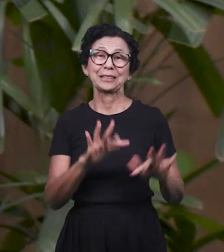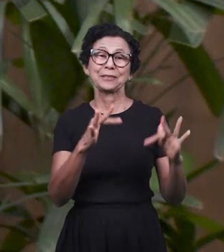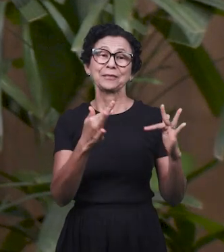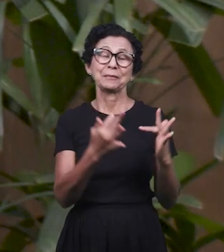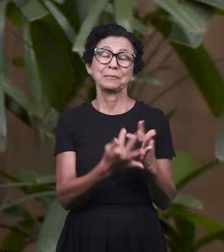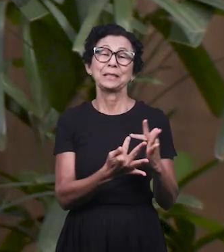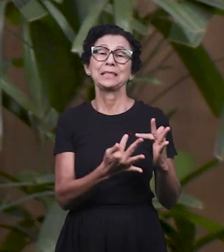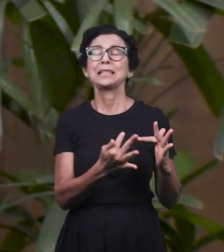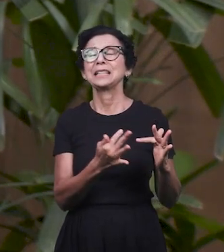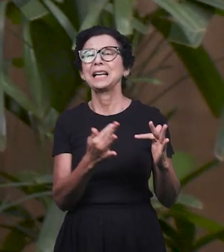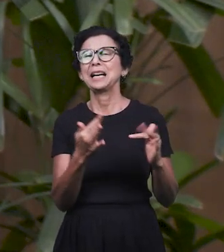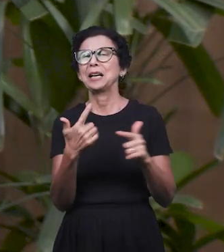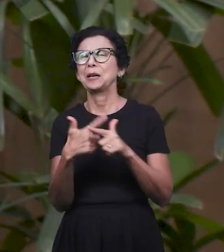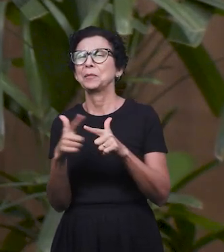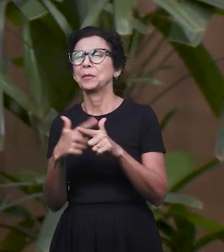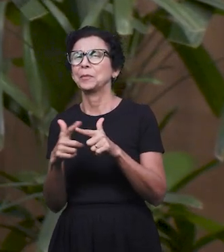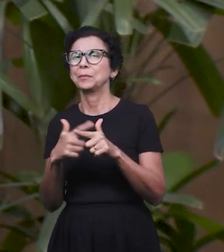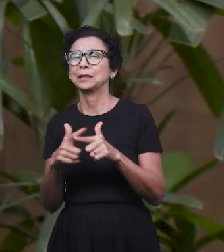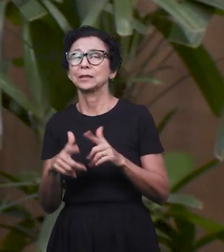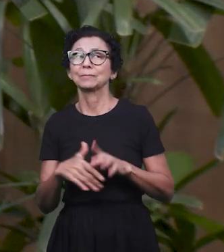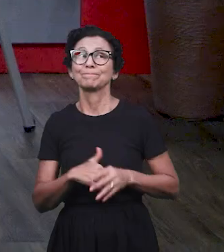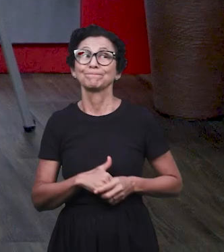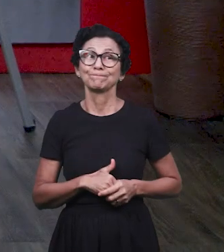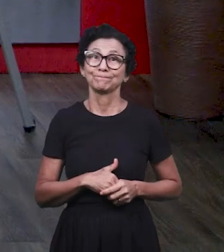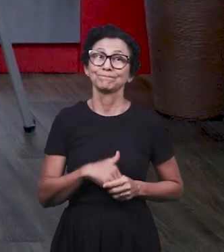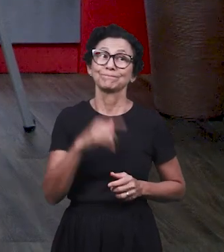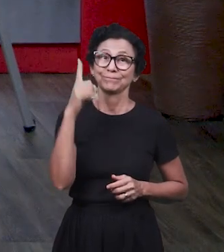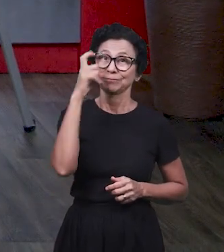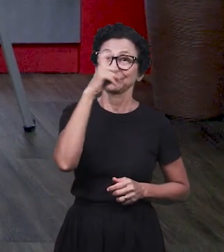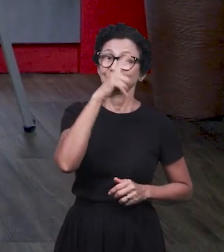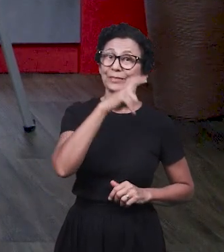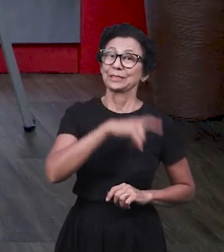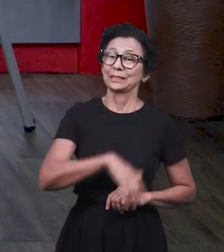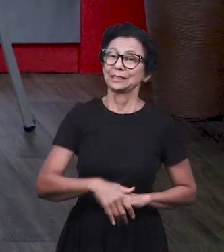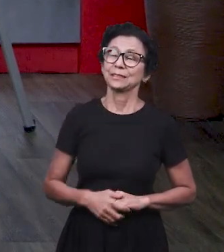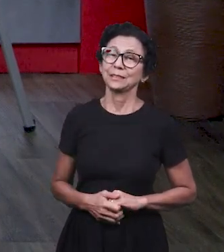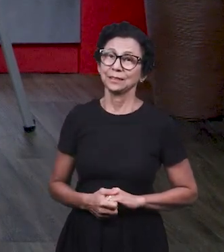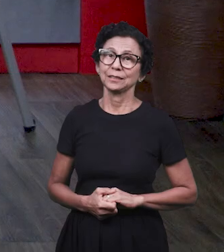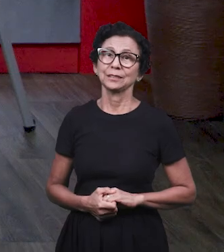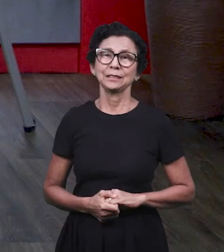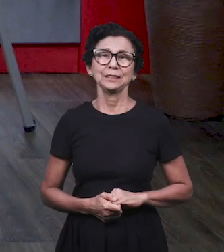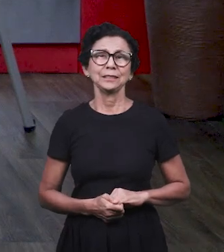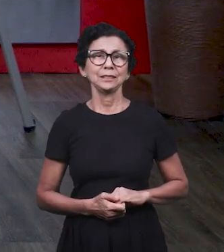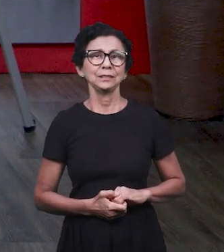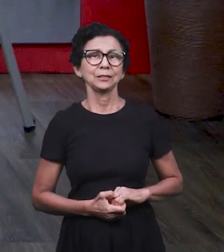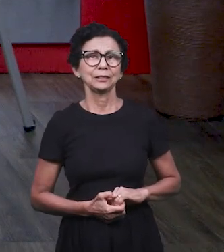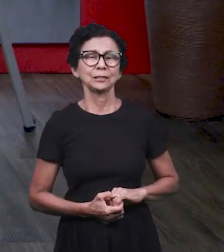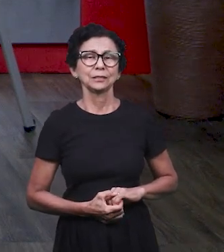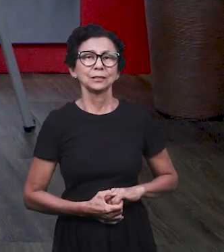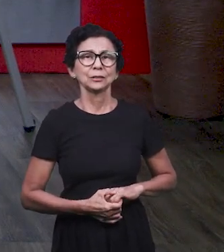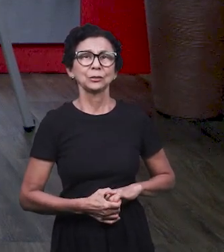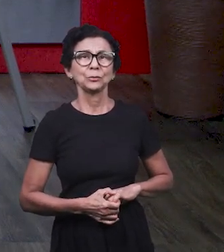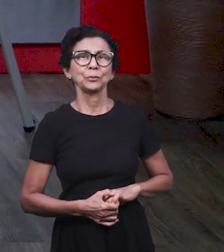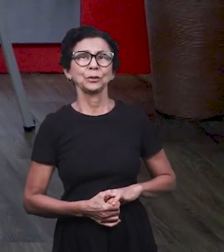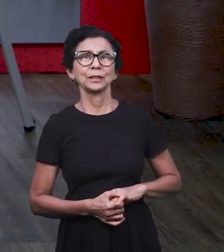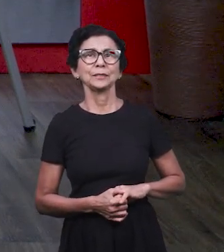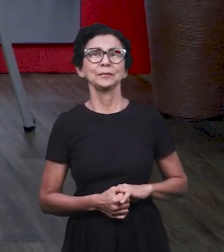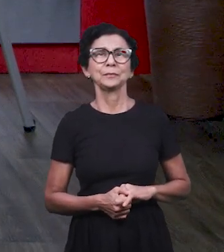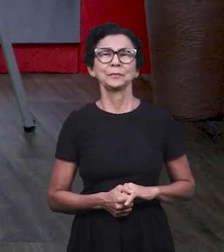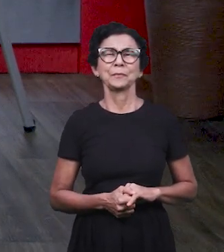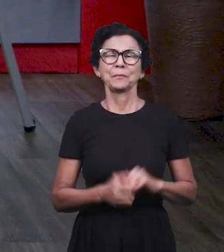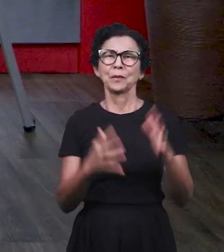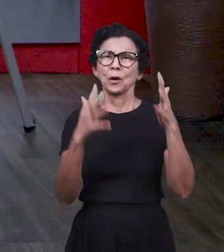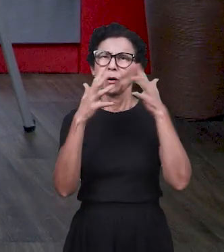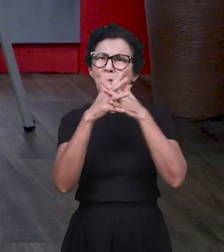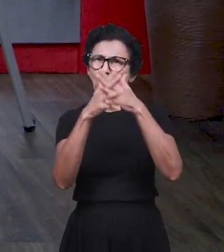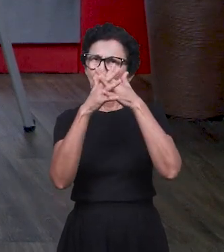problema, né? E isso também pode gerar implicações. Né? Sim, e muitas implicações, né? Porque quando você constrói